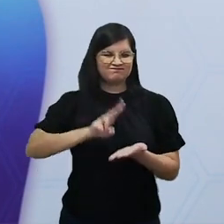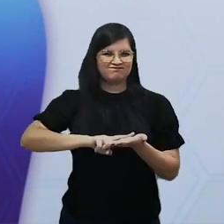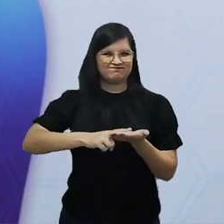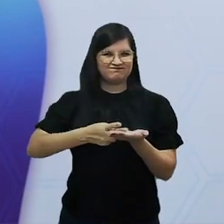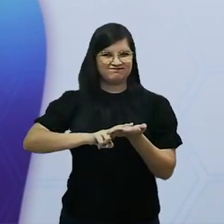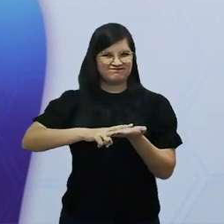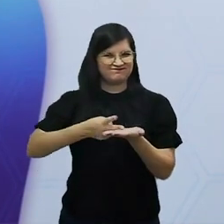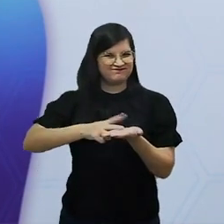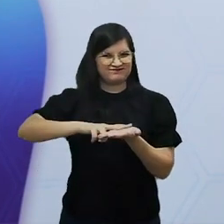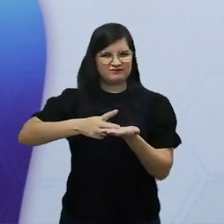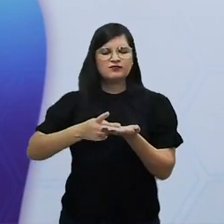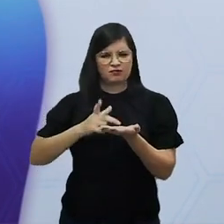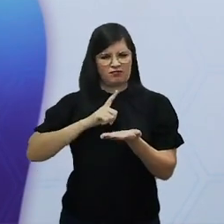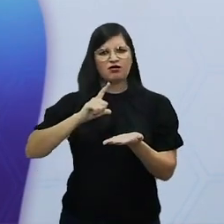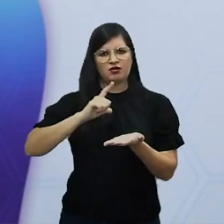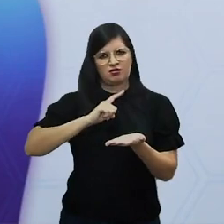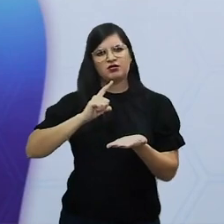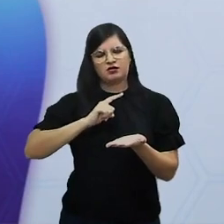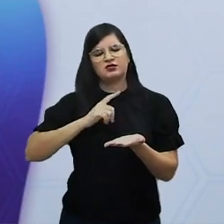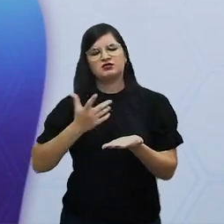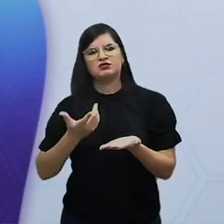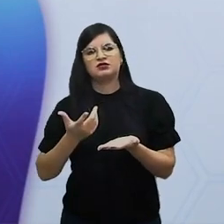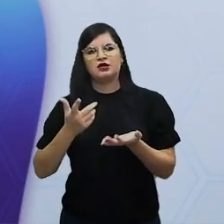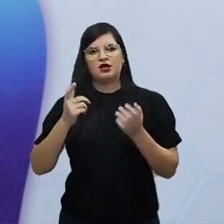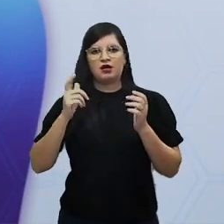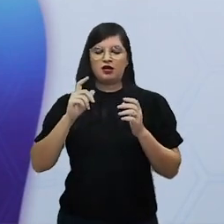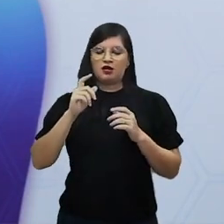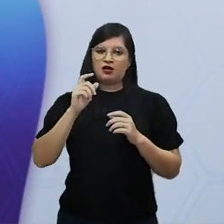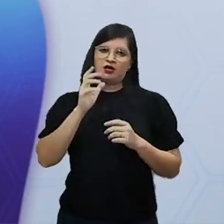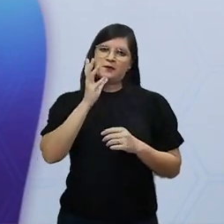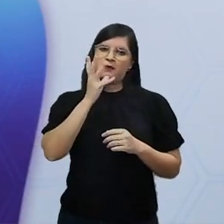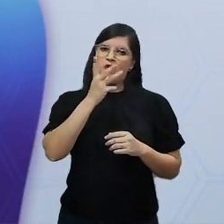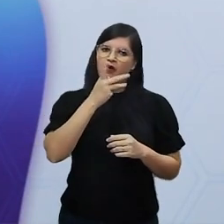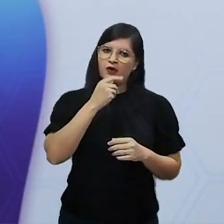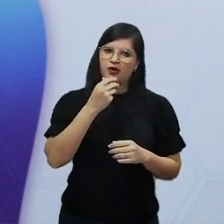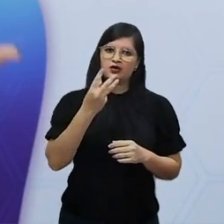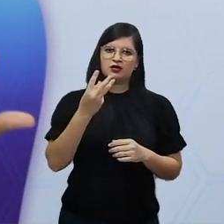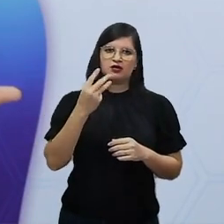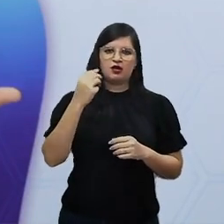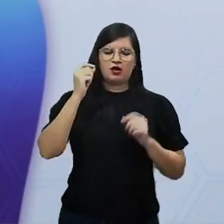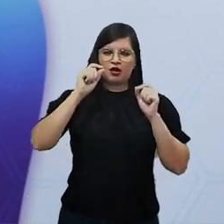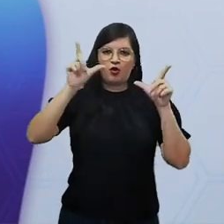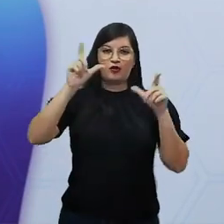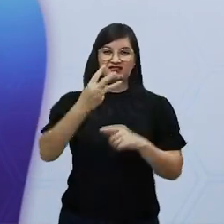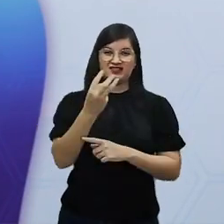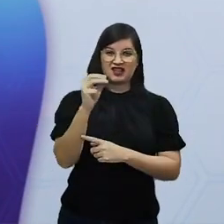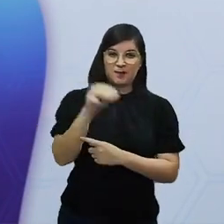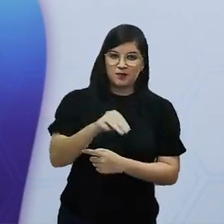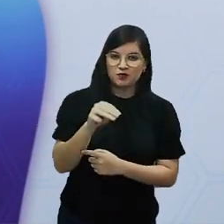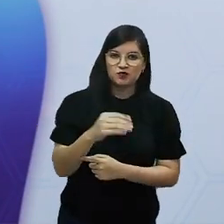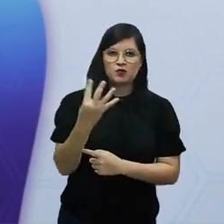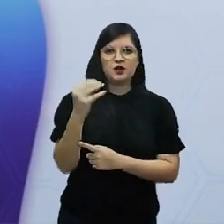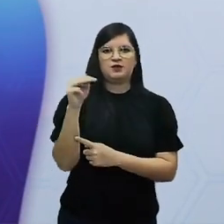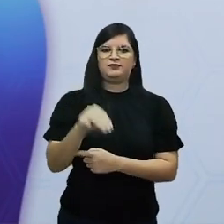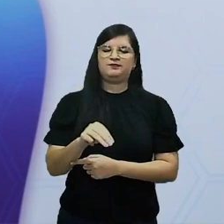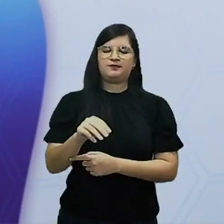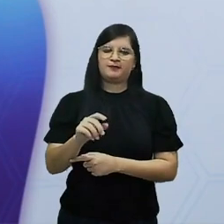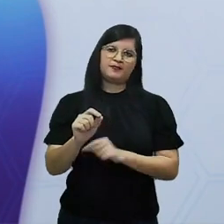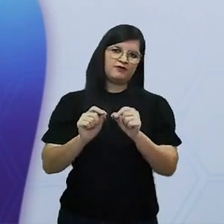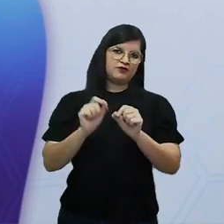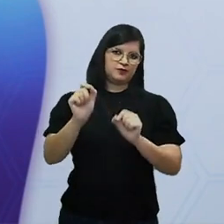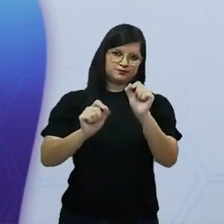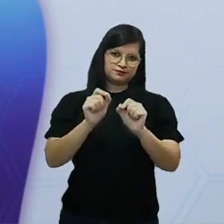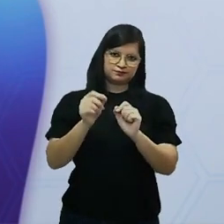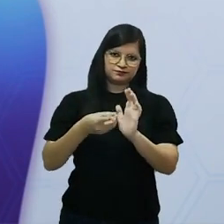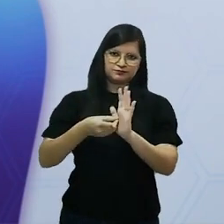insônia braba assim, mas é uma insônia assim que me deixa acordado 30 a 40 minutos a mais além do que eu me deito. Então, o que é que foi que eu fiz? Antes